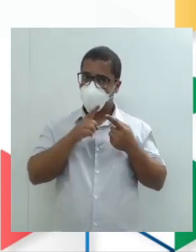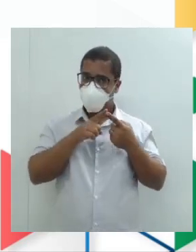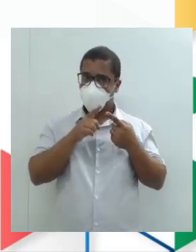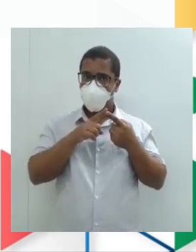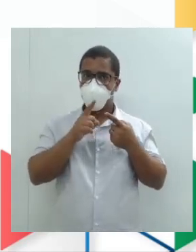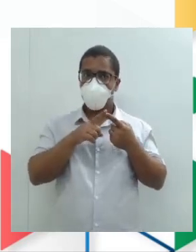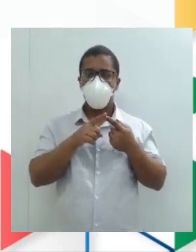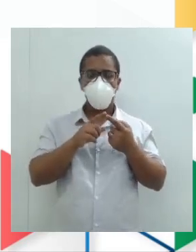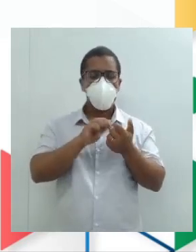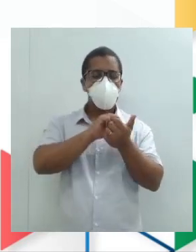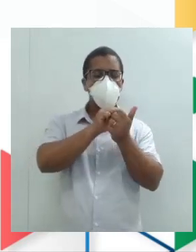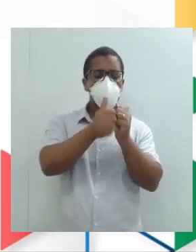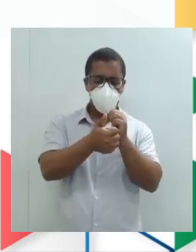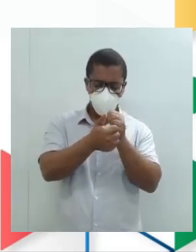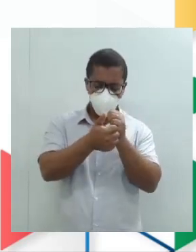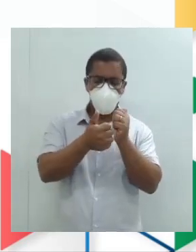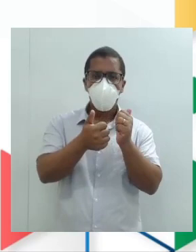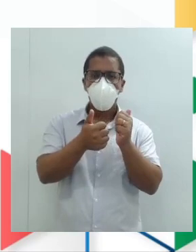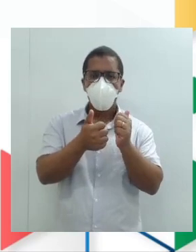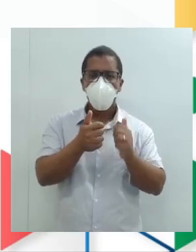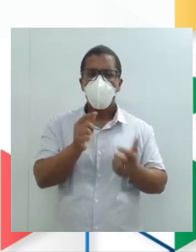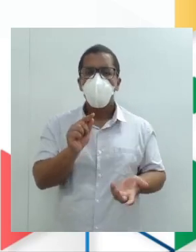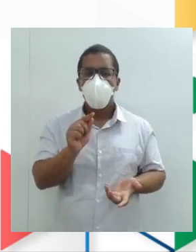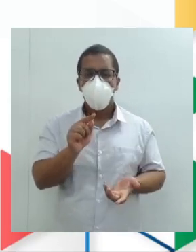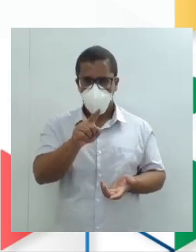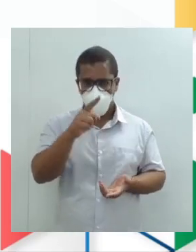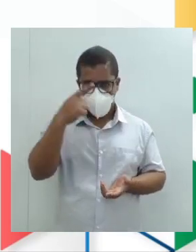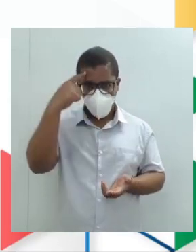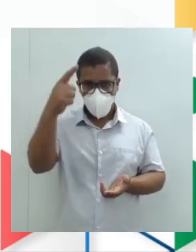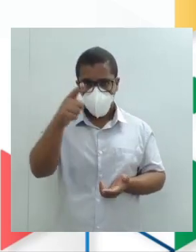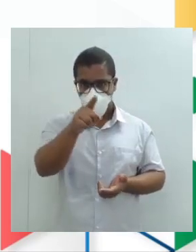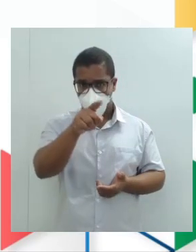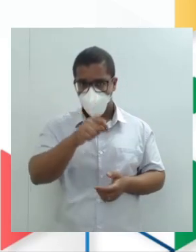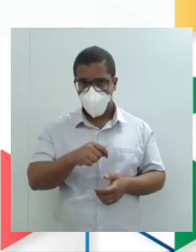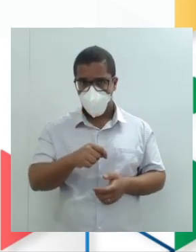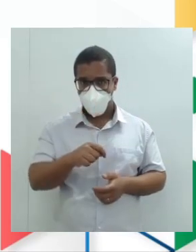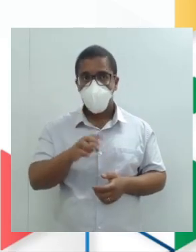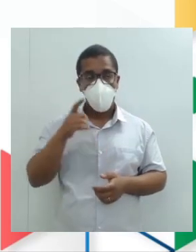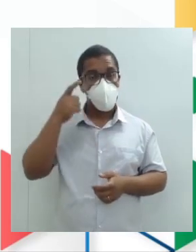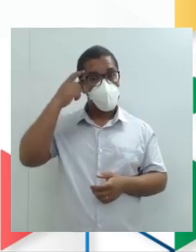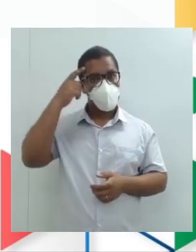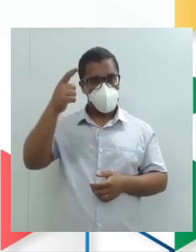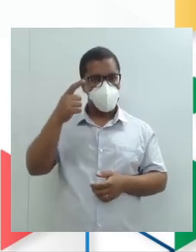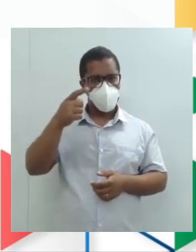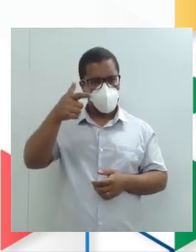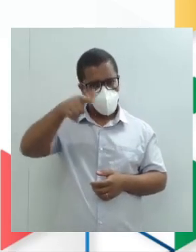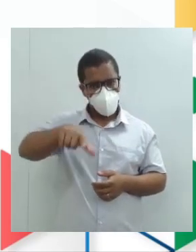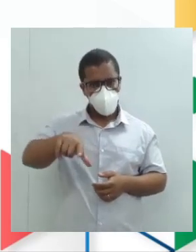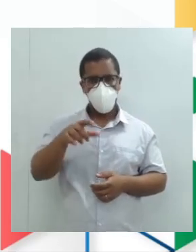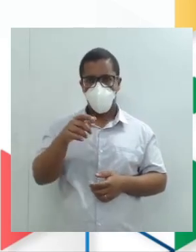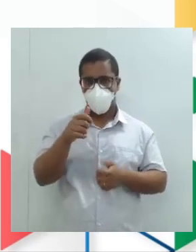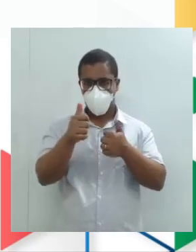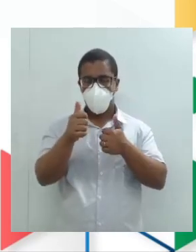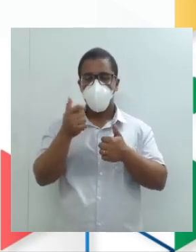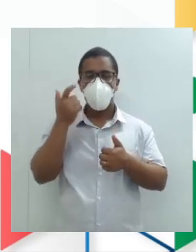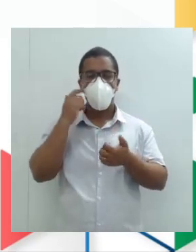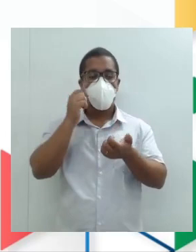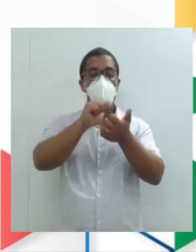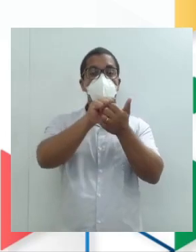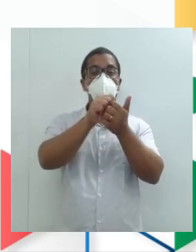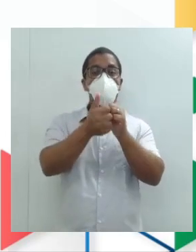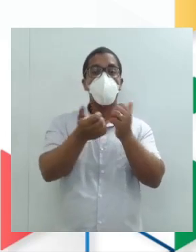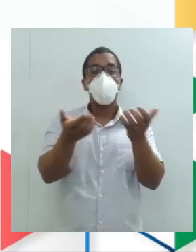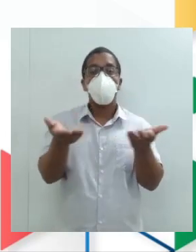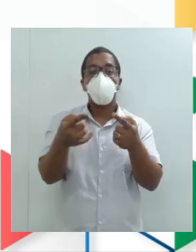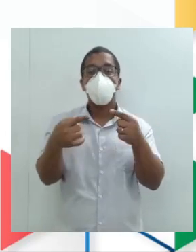Primeiramente, o que são esportes? Será que vocês lembram? Então, vamos relembrar um pouquinho esse conceito. Então, o esporte hoje é